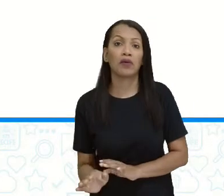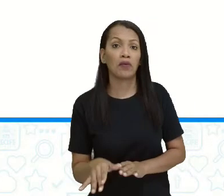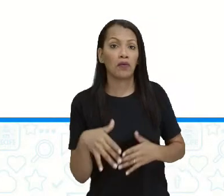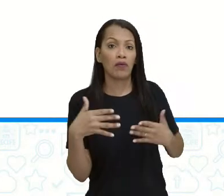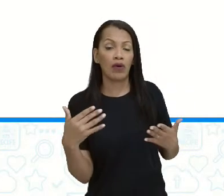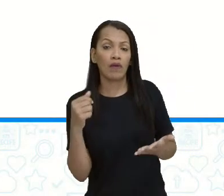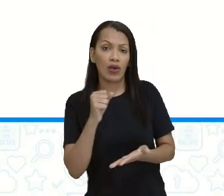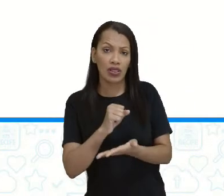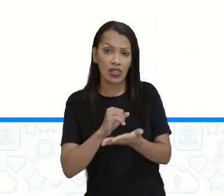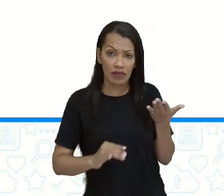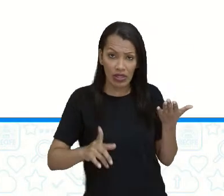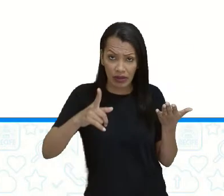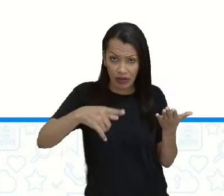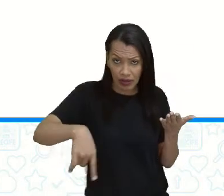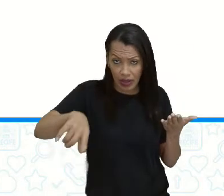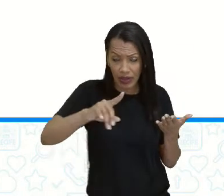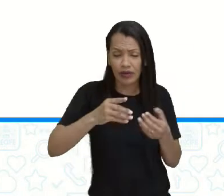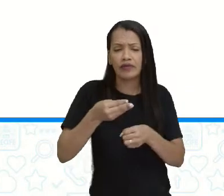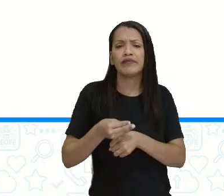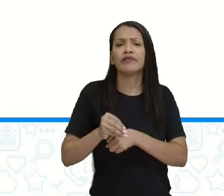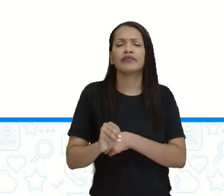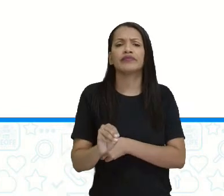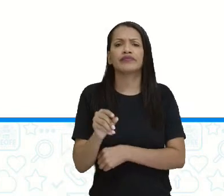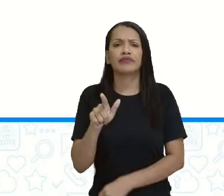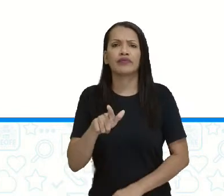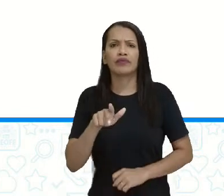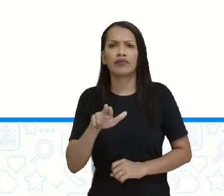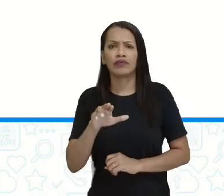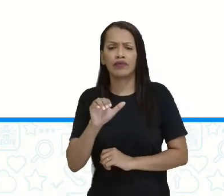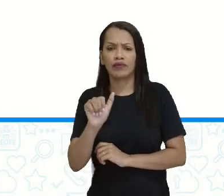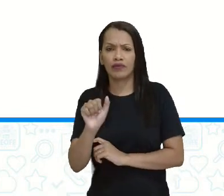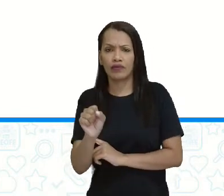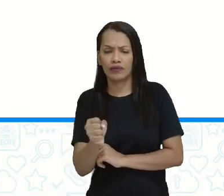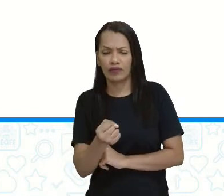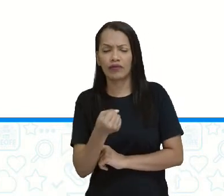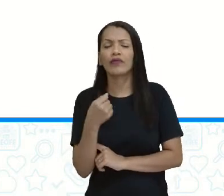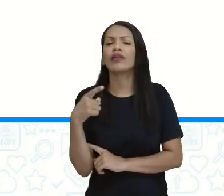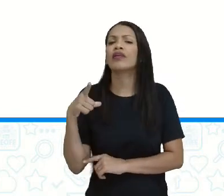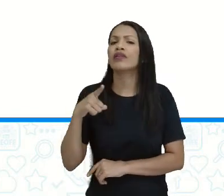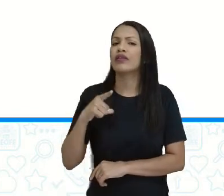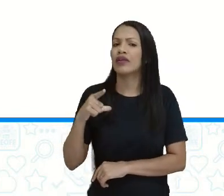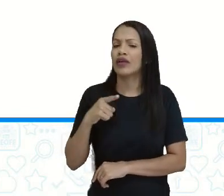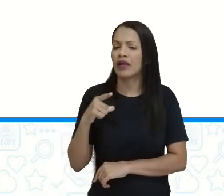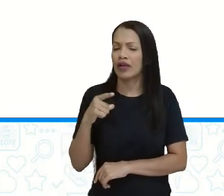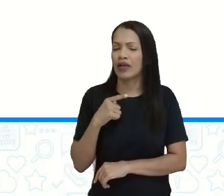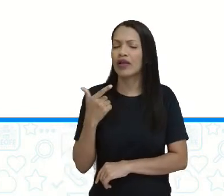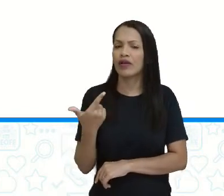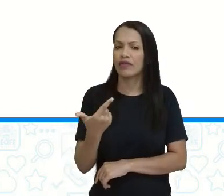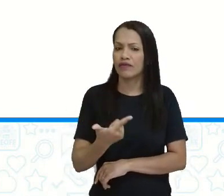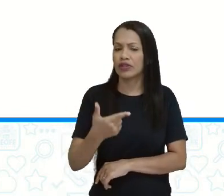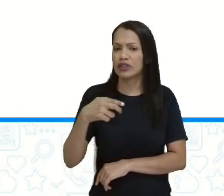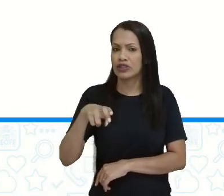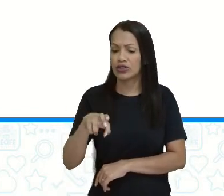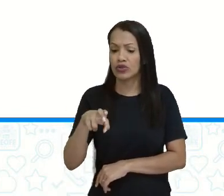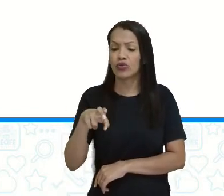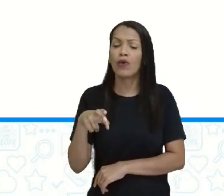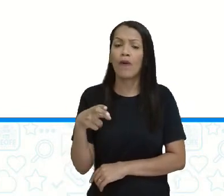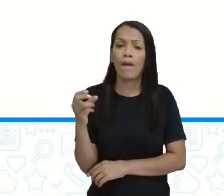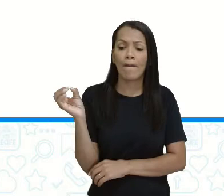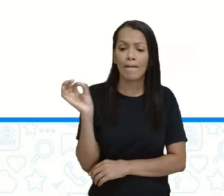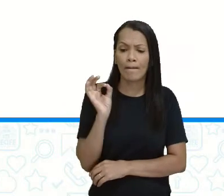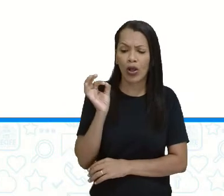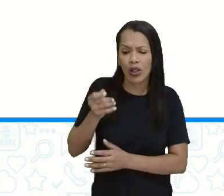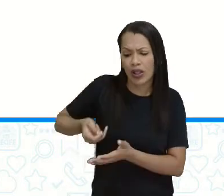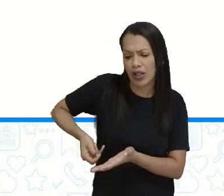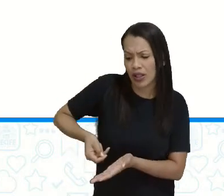que eu deixei para vocês? Lucas tem 25 bolas de gude e quer formar pacotes